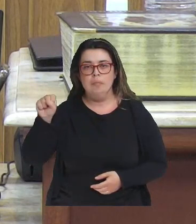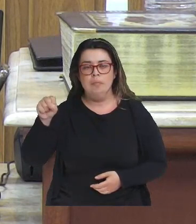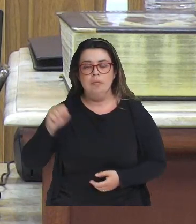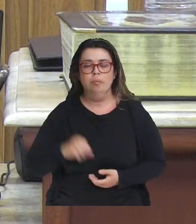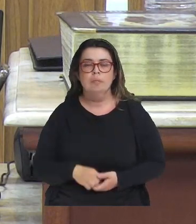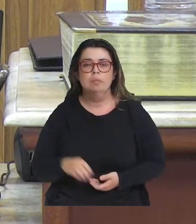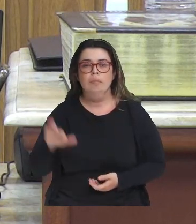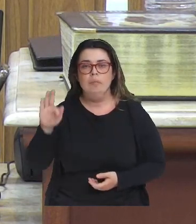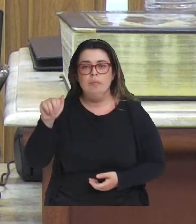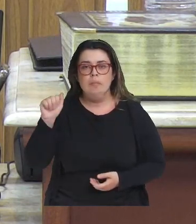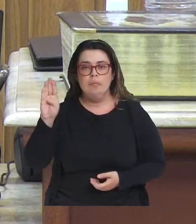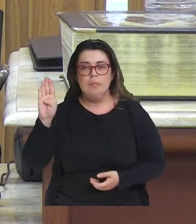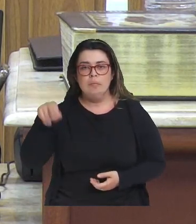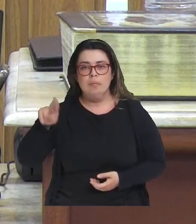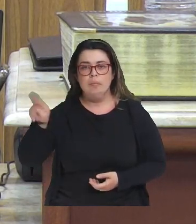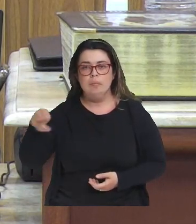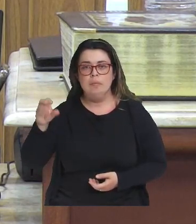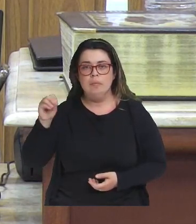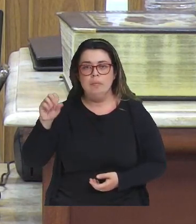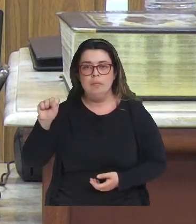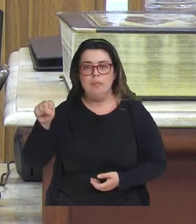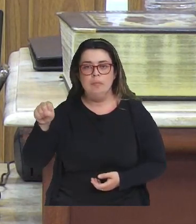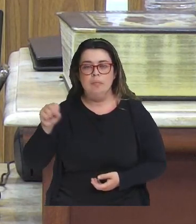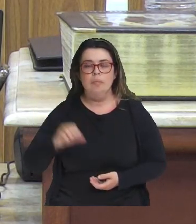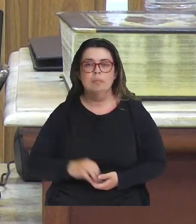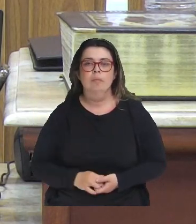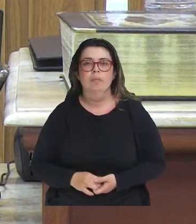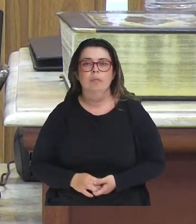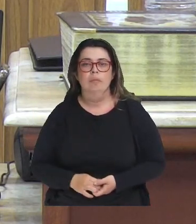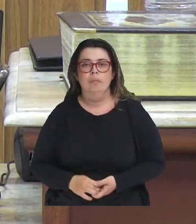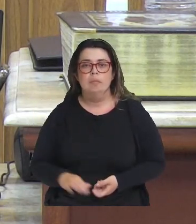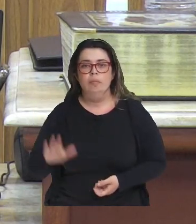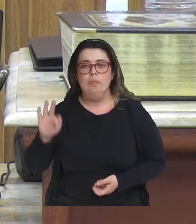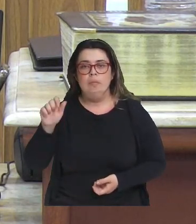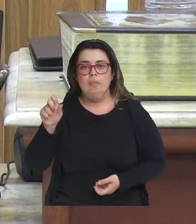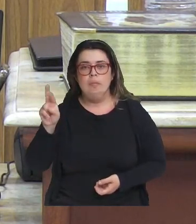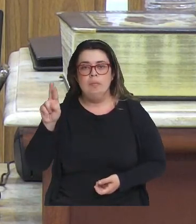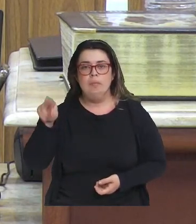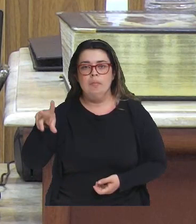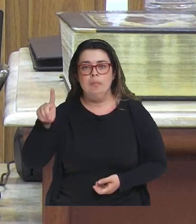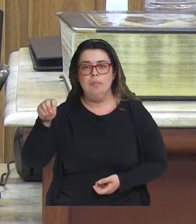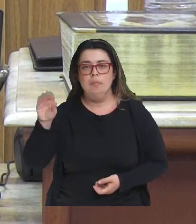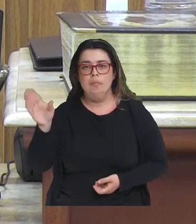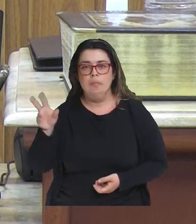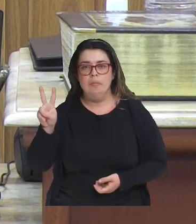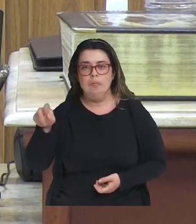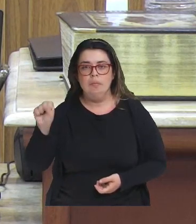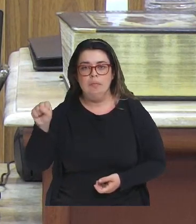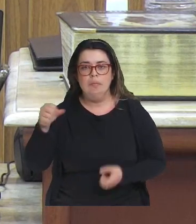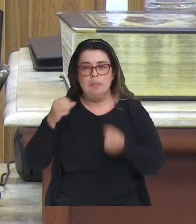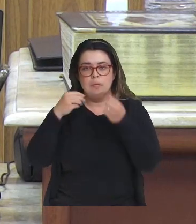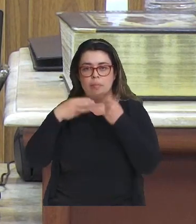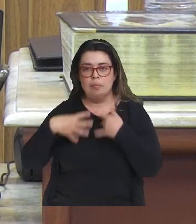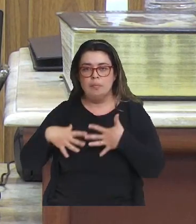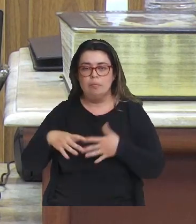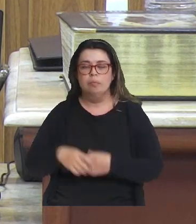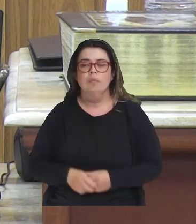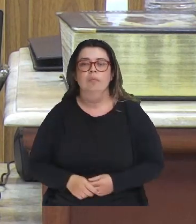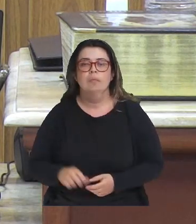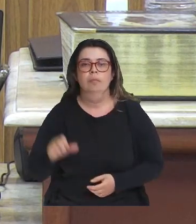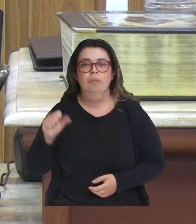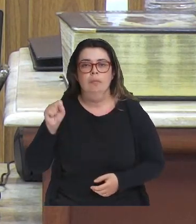Alex Nunes. Fábio, alerta verbal, vota sim. Fernando Vieira. Fernando Vieira, vota sim, com declaração. Fernando